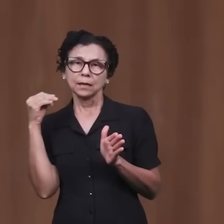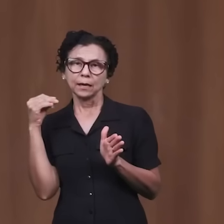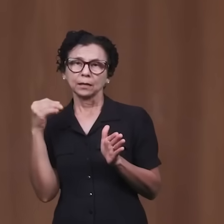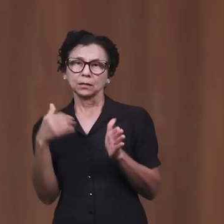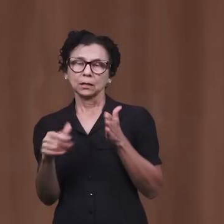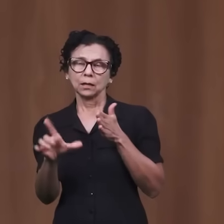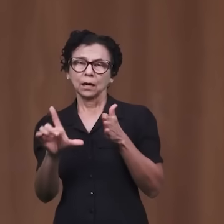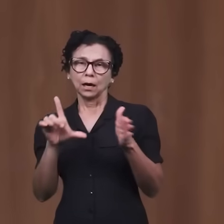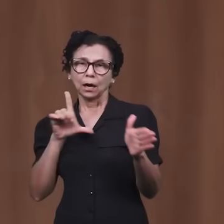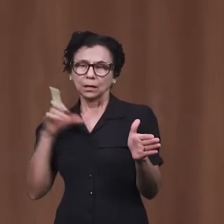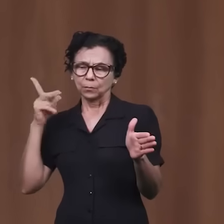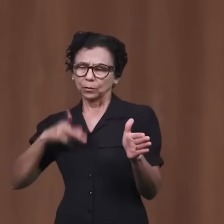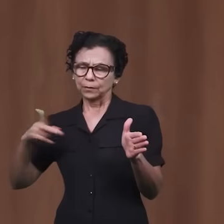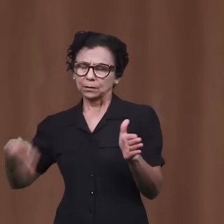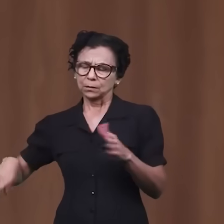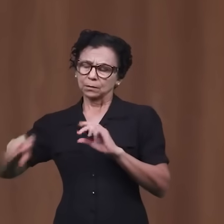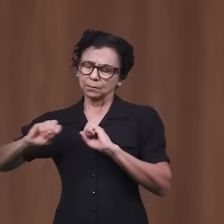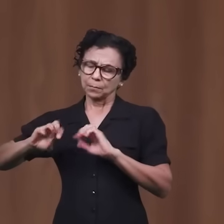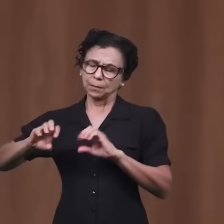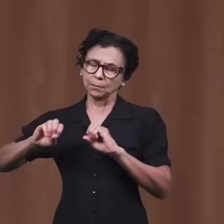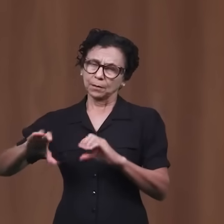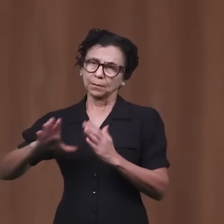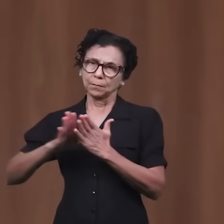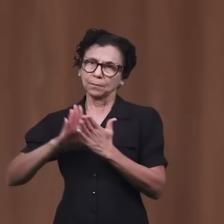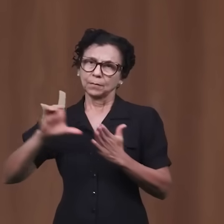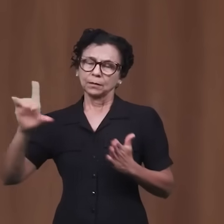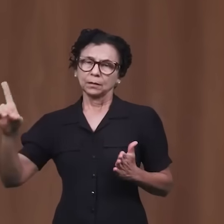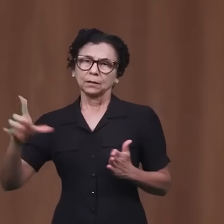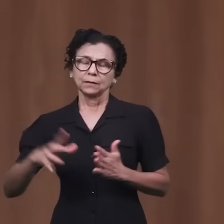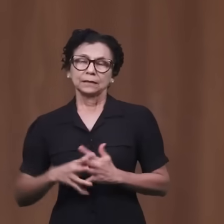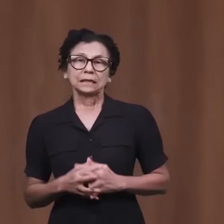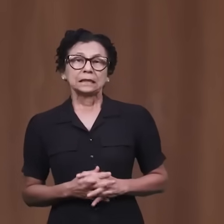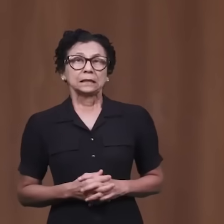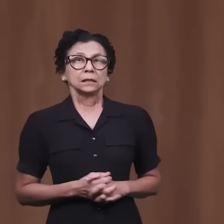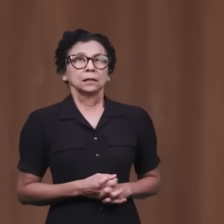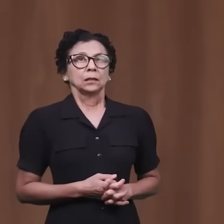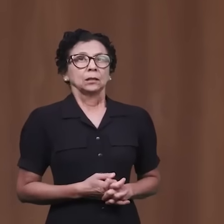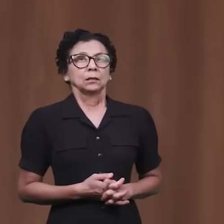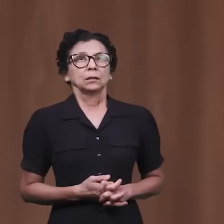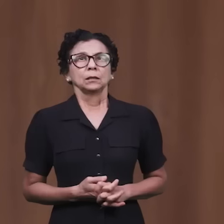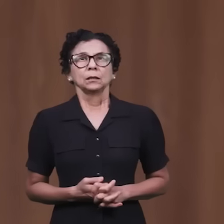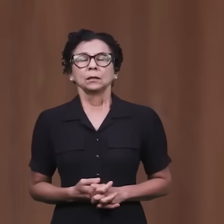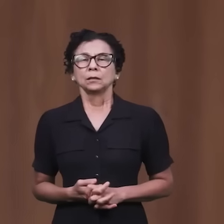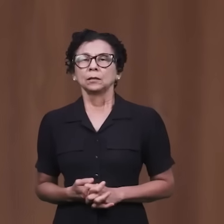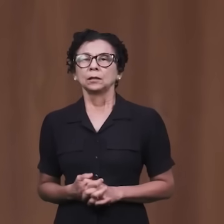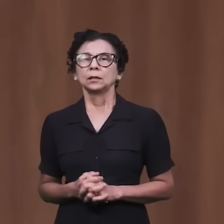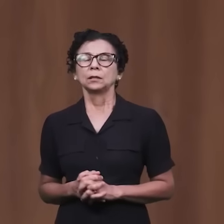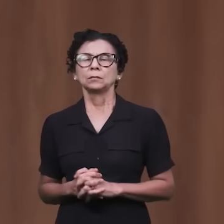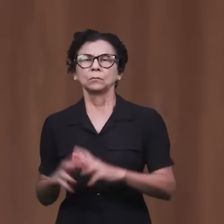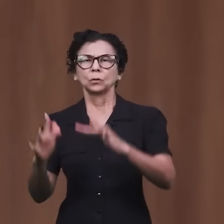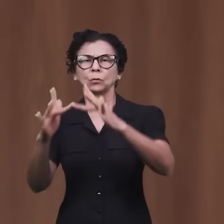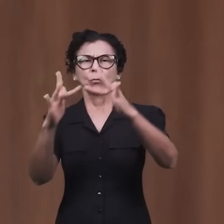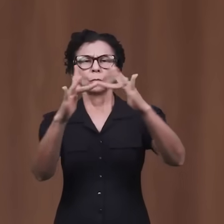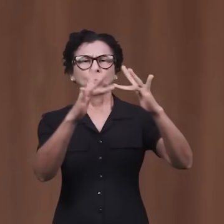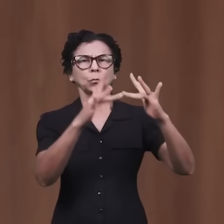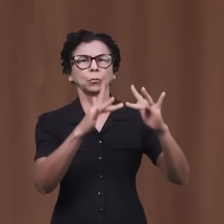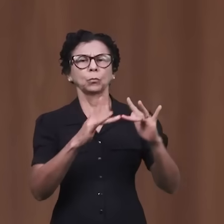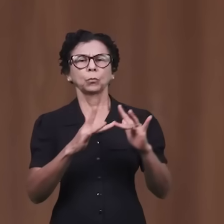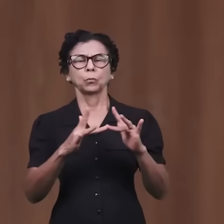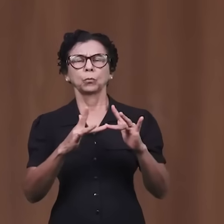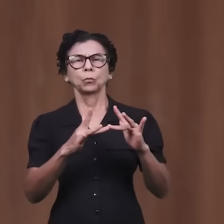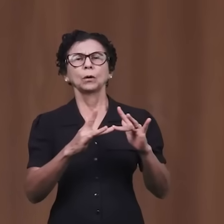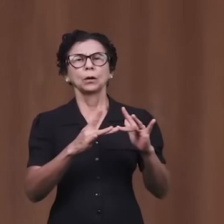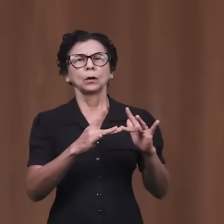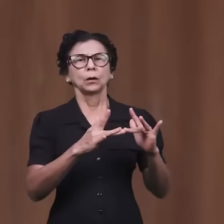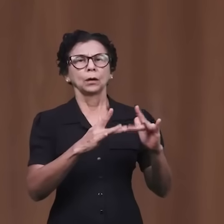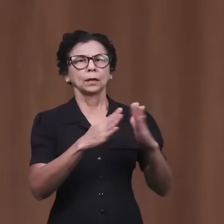envolve a igreja, que envolve os pais. E aí, por que eles falam isso? E nós andamos em contato com várias igrejas pelo mundo